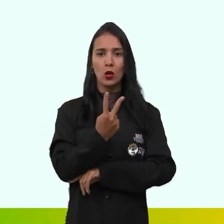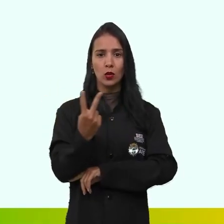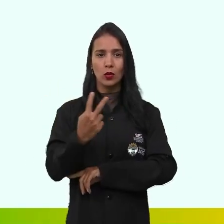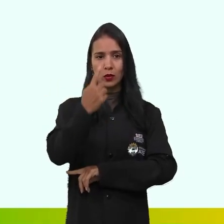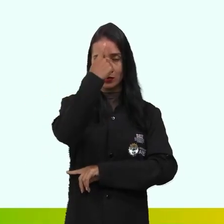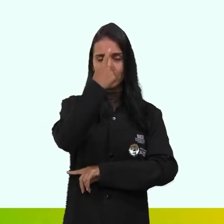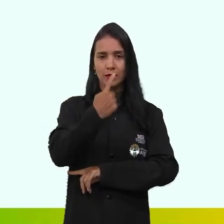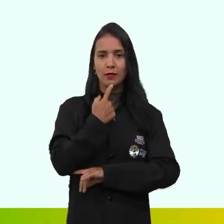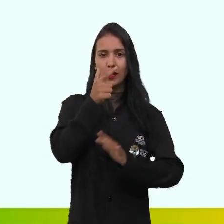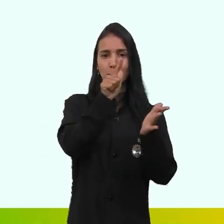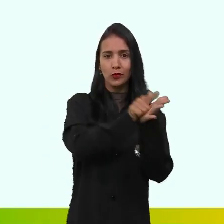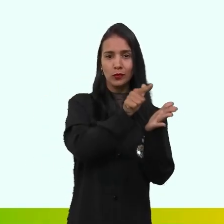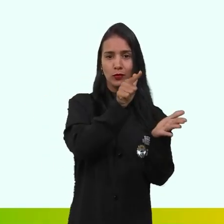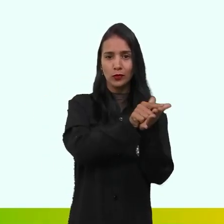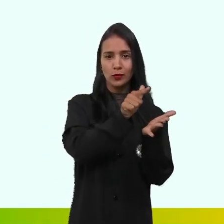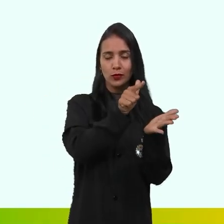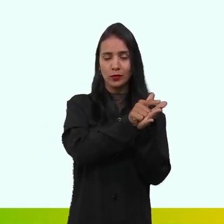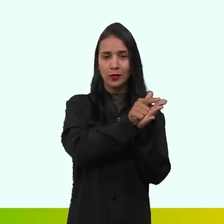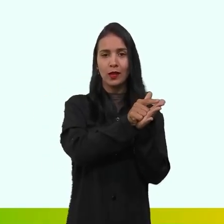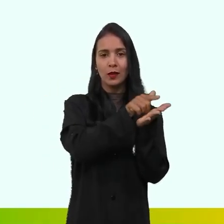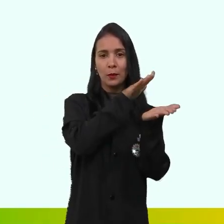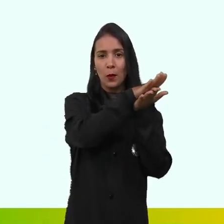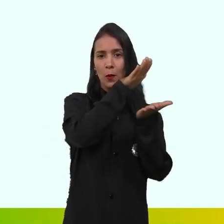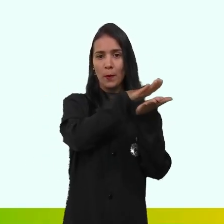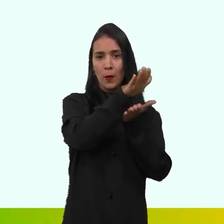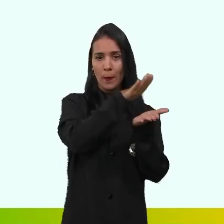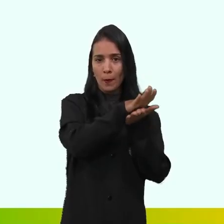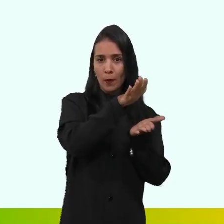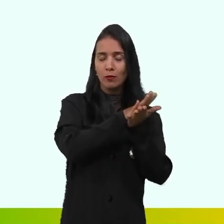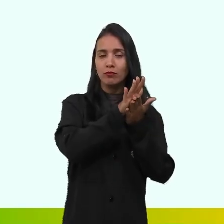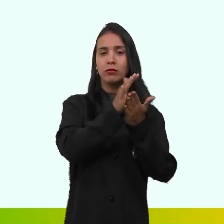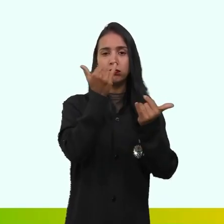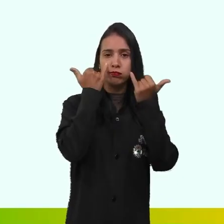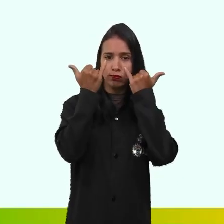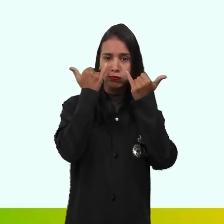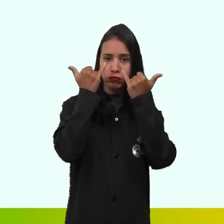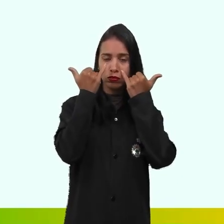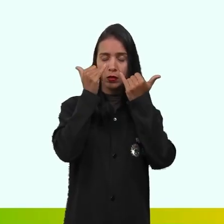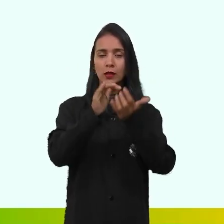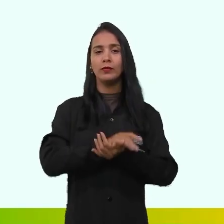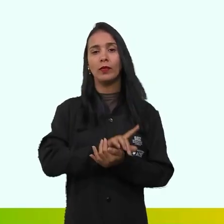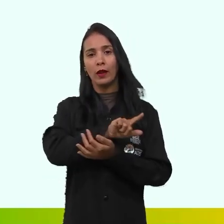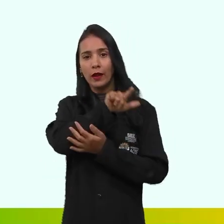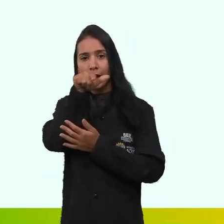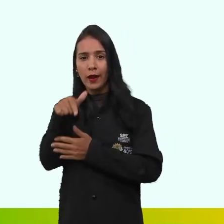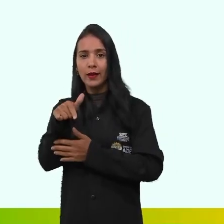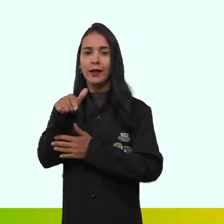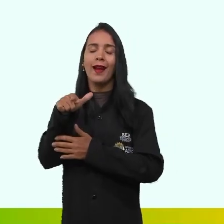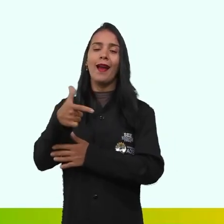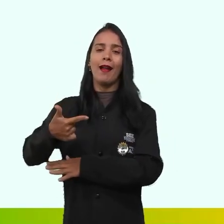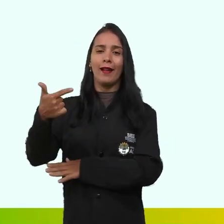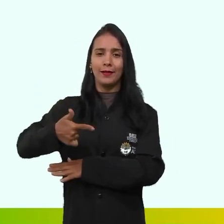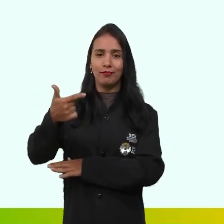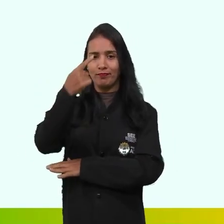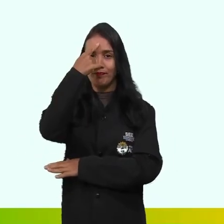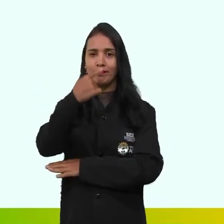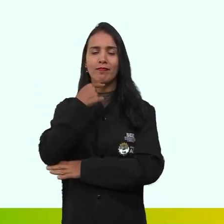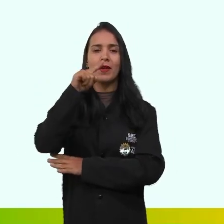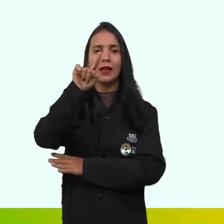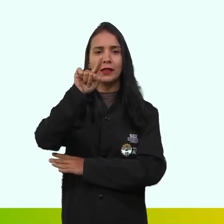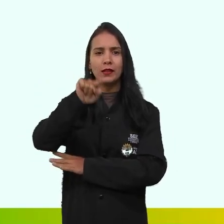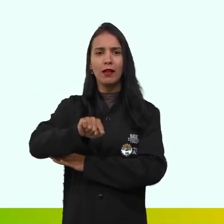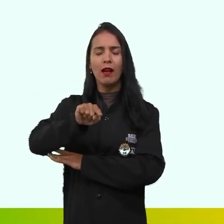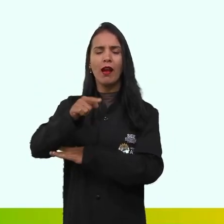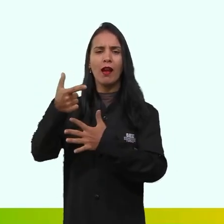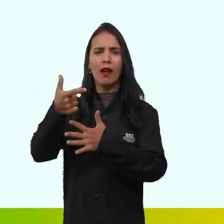A primeira é de um jornal impresso, vários jornais, na verdade, e a segunda, aparecem aí alguns ícones